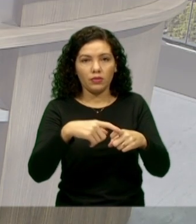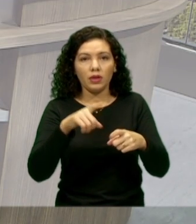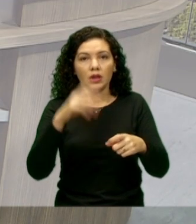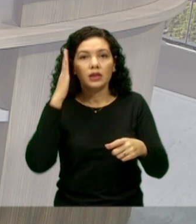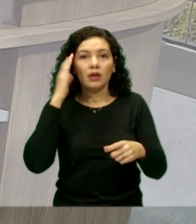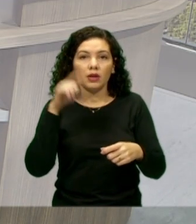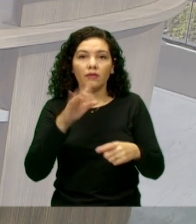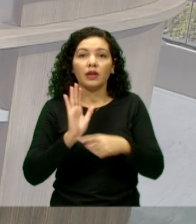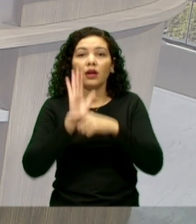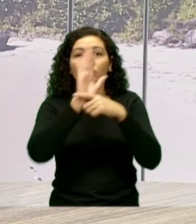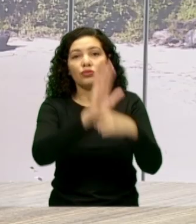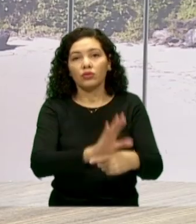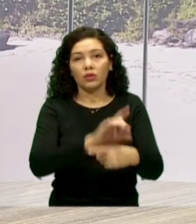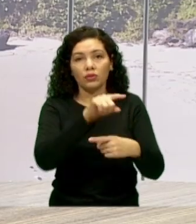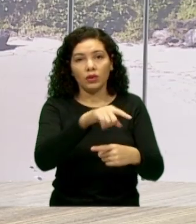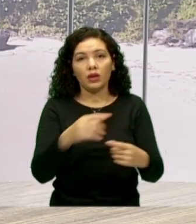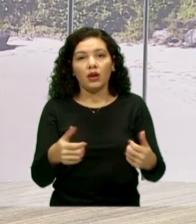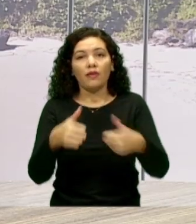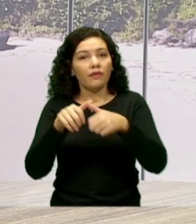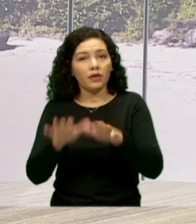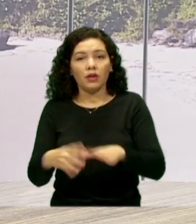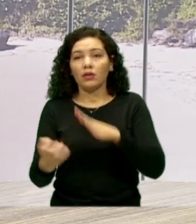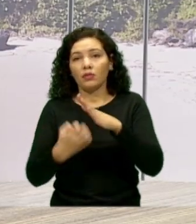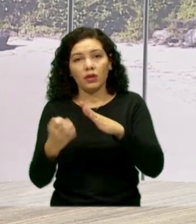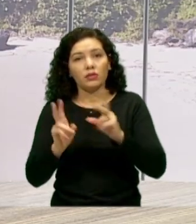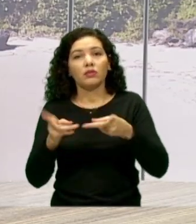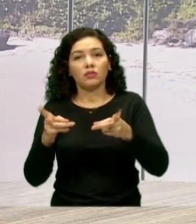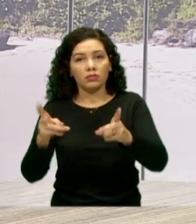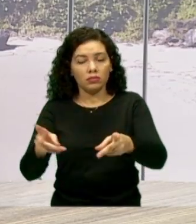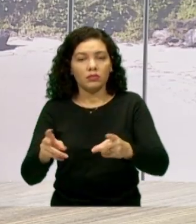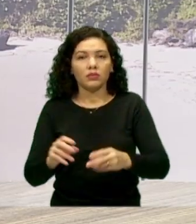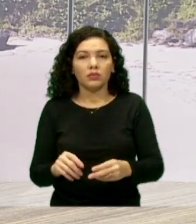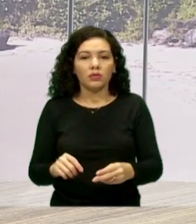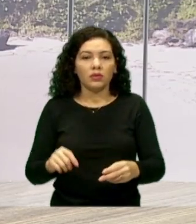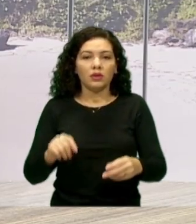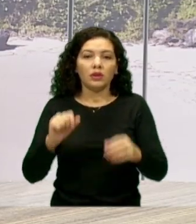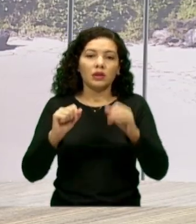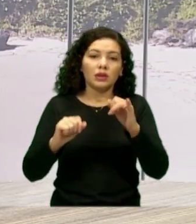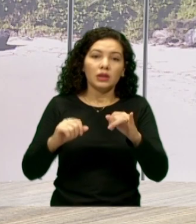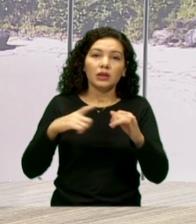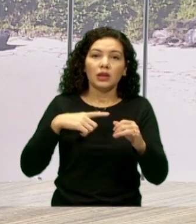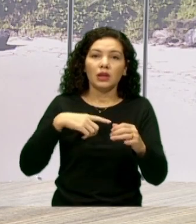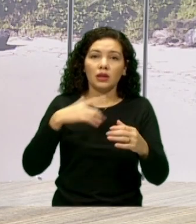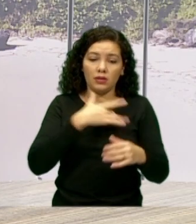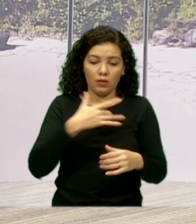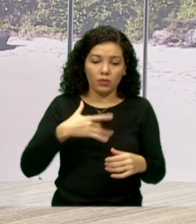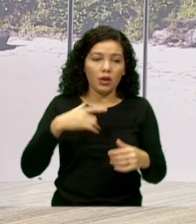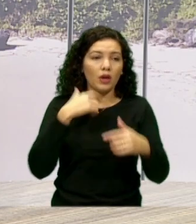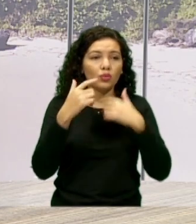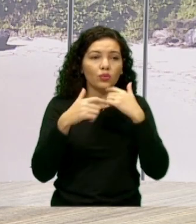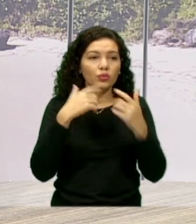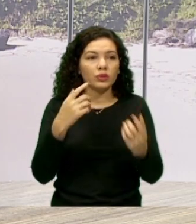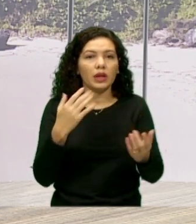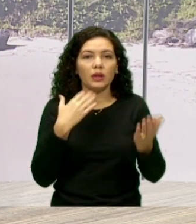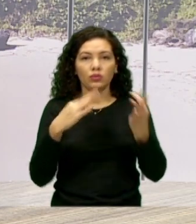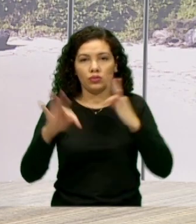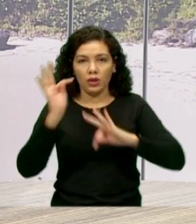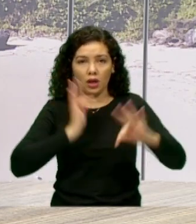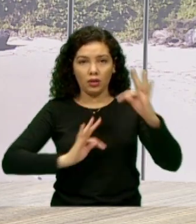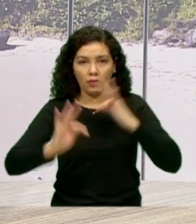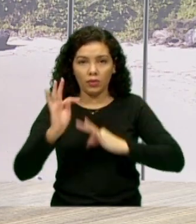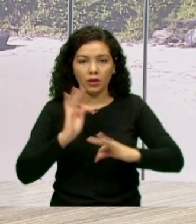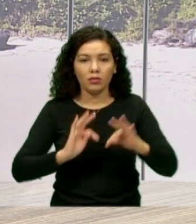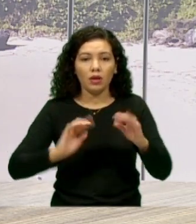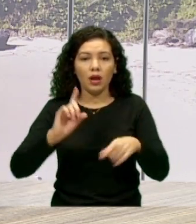trabalho. E muitas vezes os funcionários, se ele tem alguma coisa de saúde e não consegue tratar, ele não vai. Quando